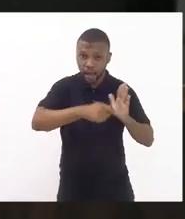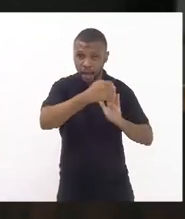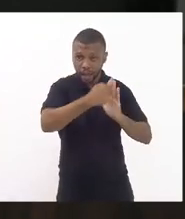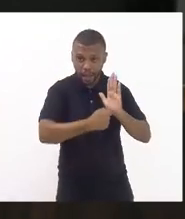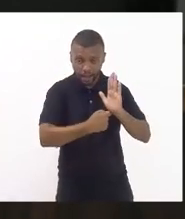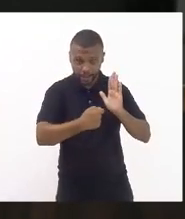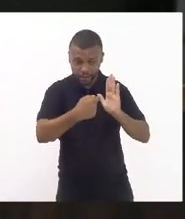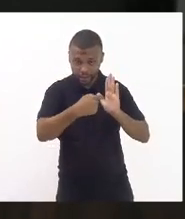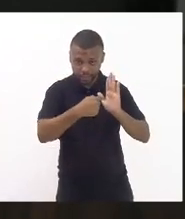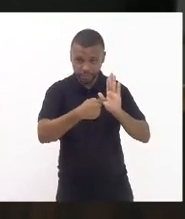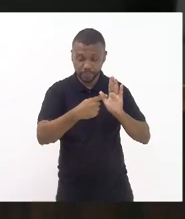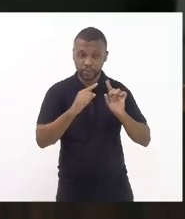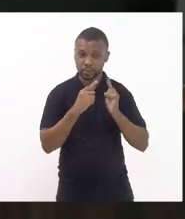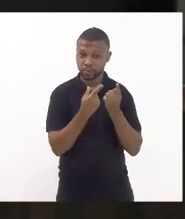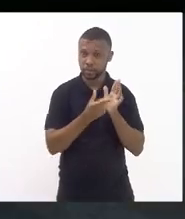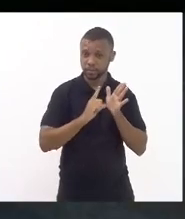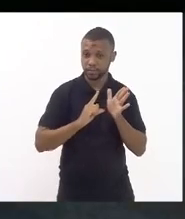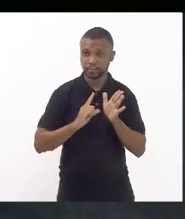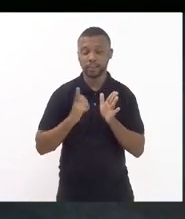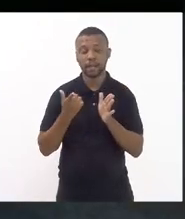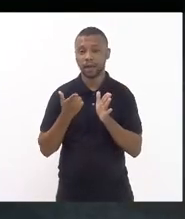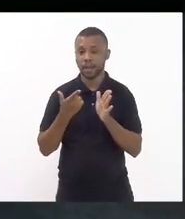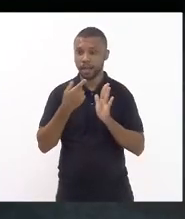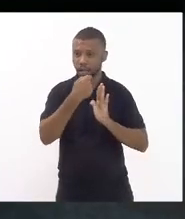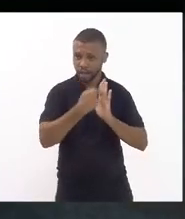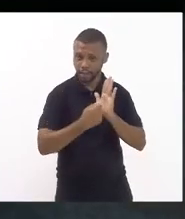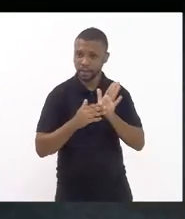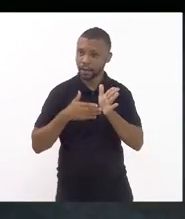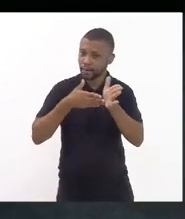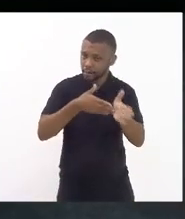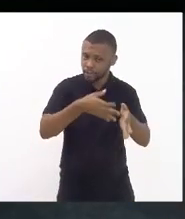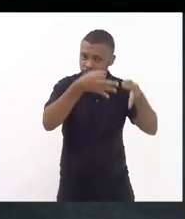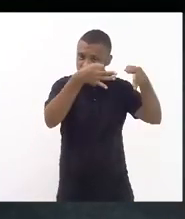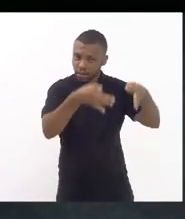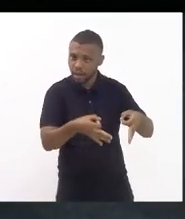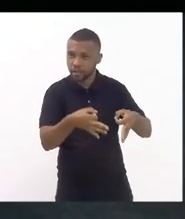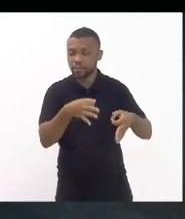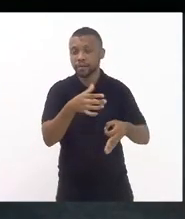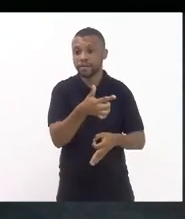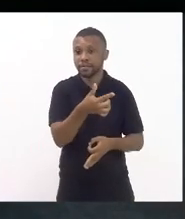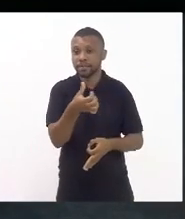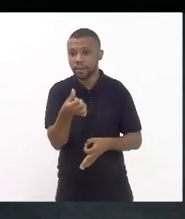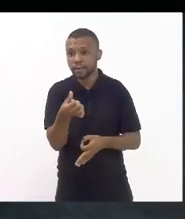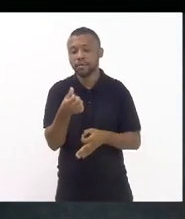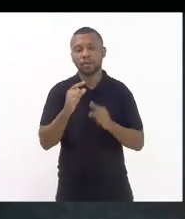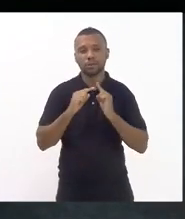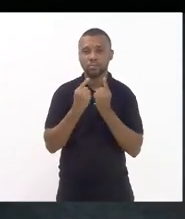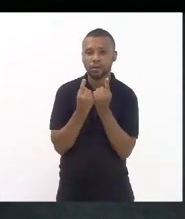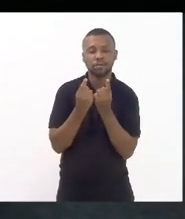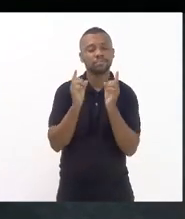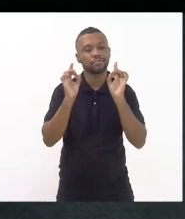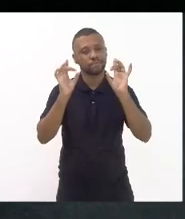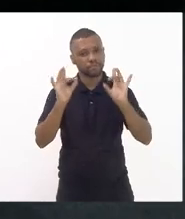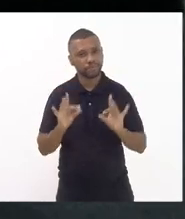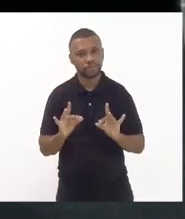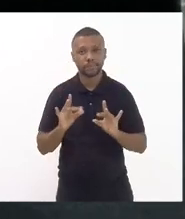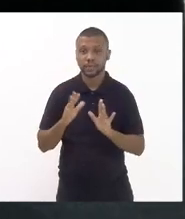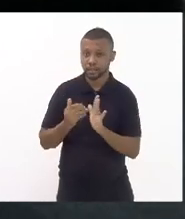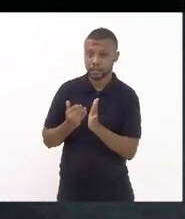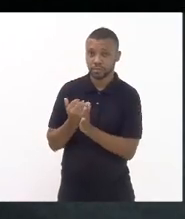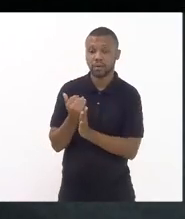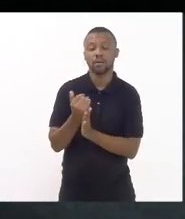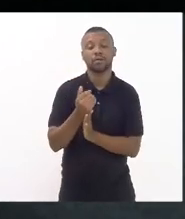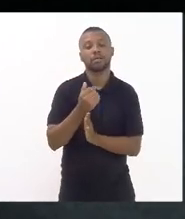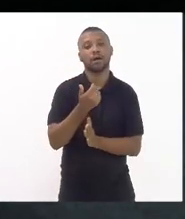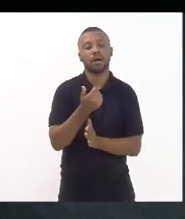da ata da sessão anterior. A ata reflete com exatidão o ocorrido na 26ª sessão extraordinária, que iniciada às